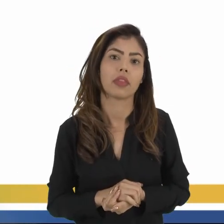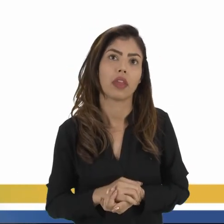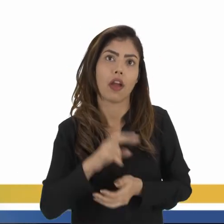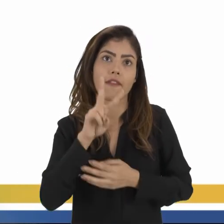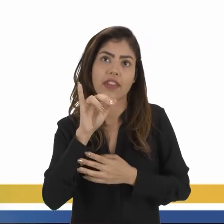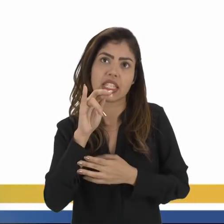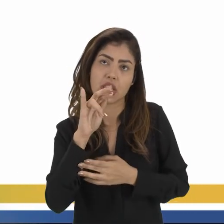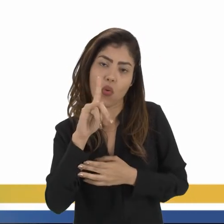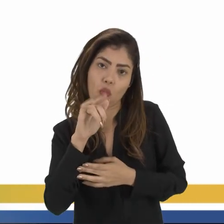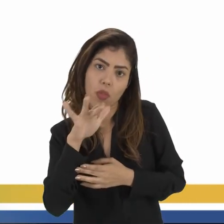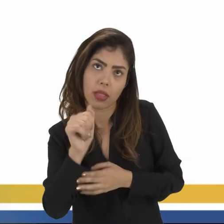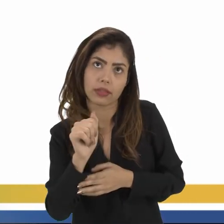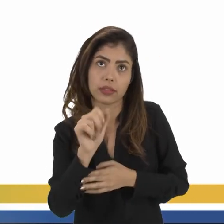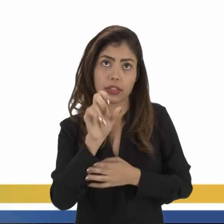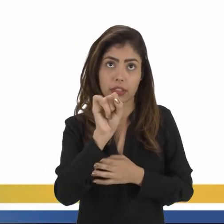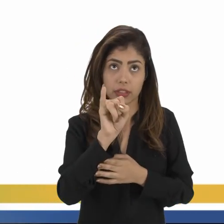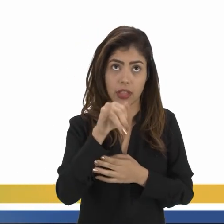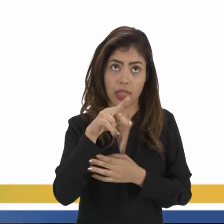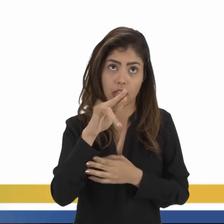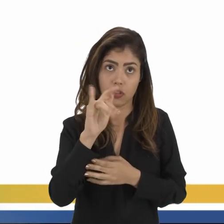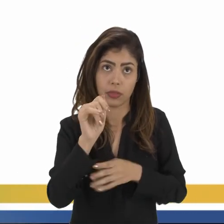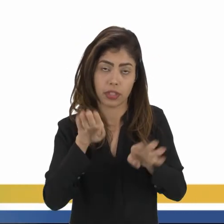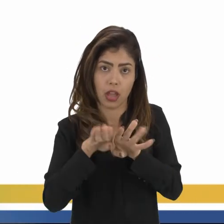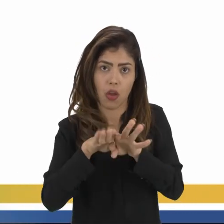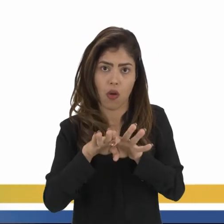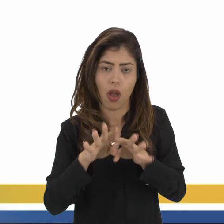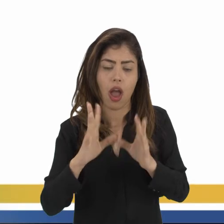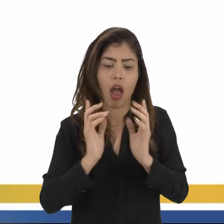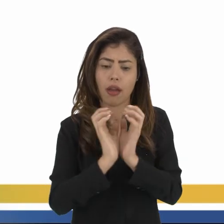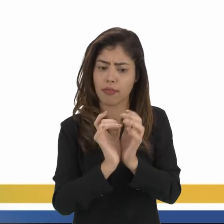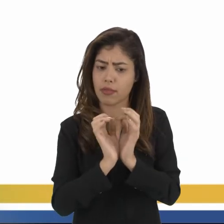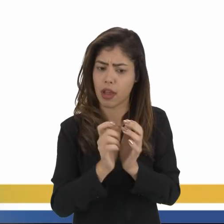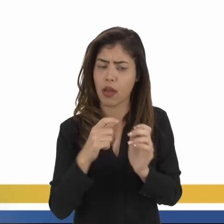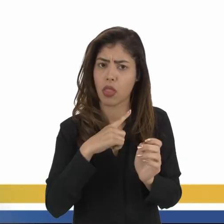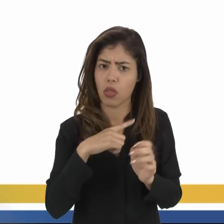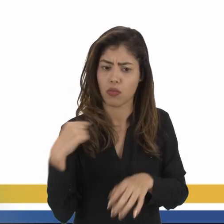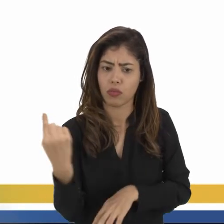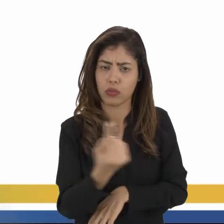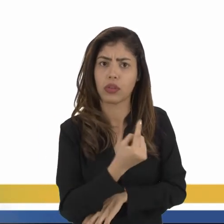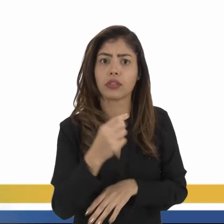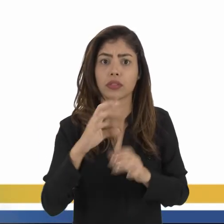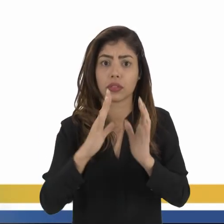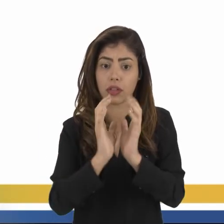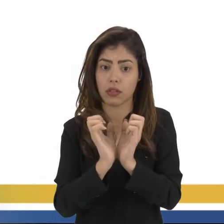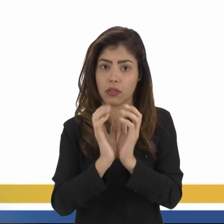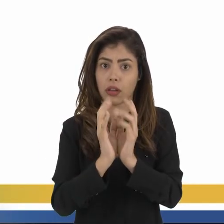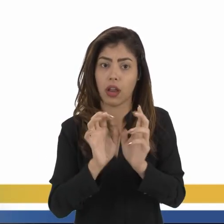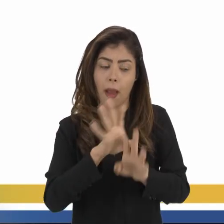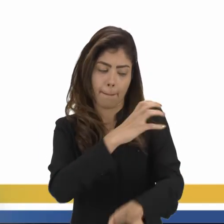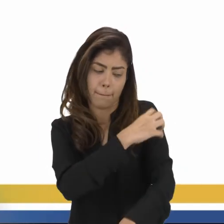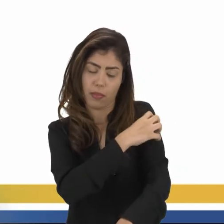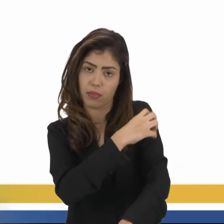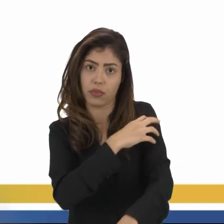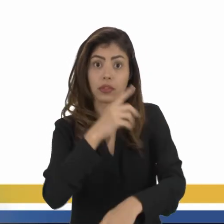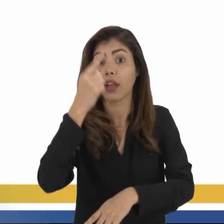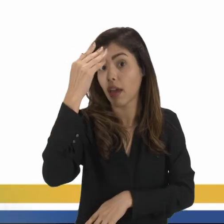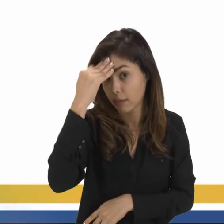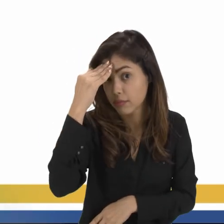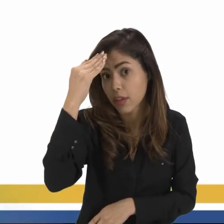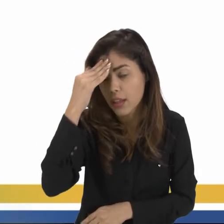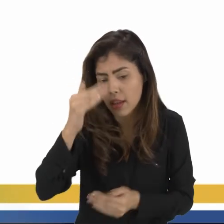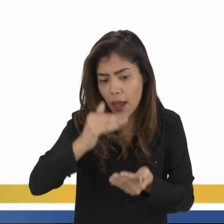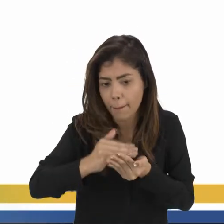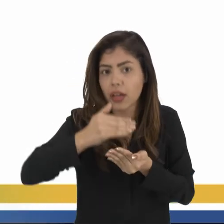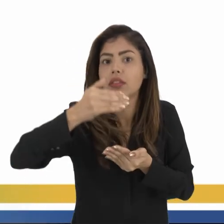vesícula sináptica com neurotransmissores para que o nosso músculo compreenda essa informação. E a